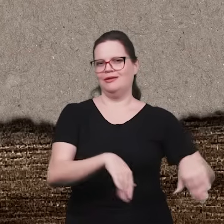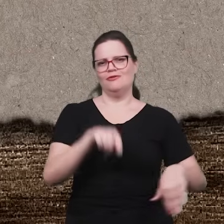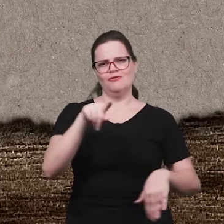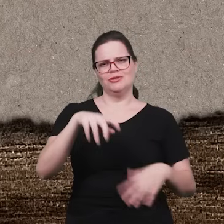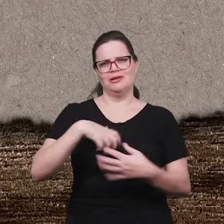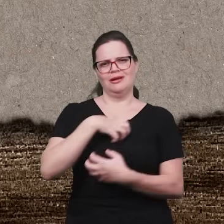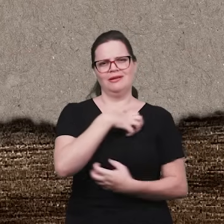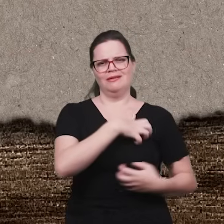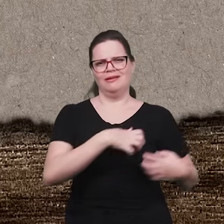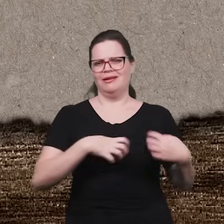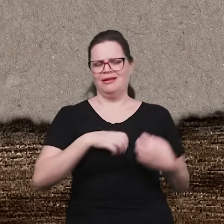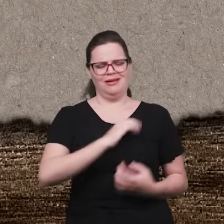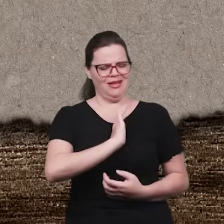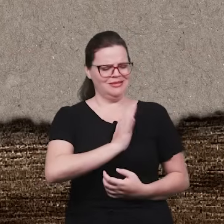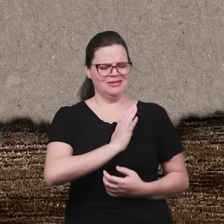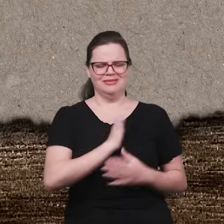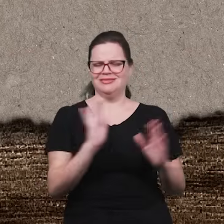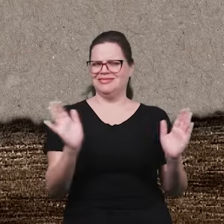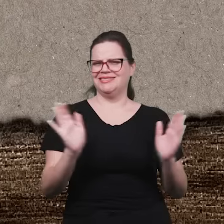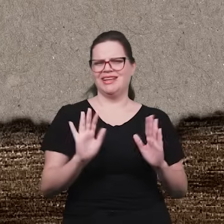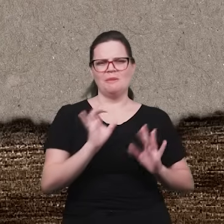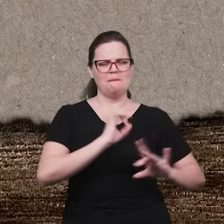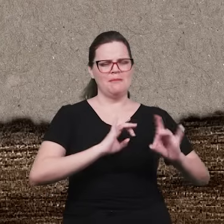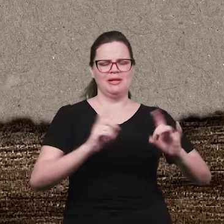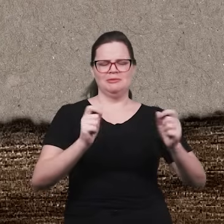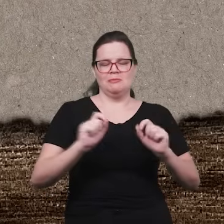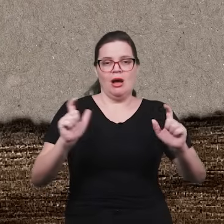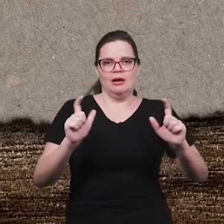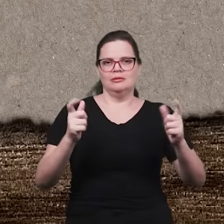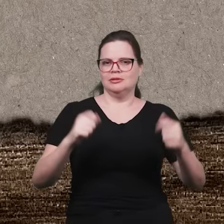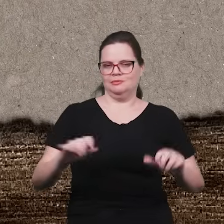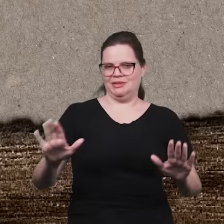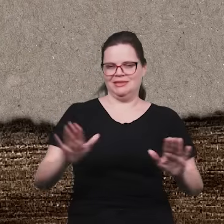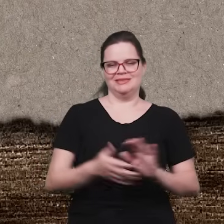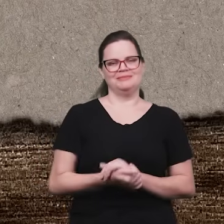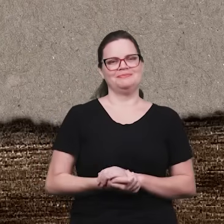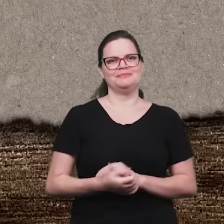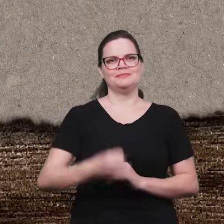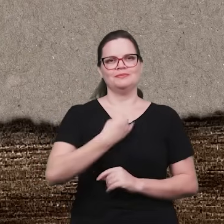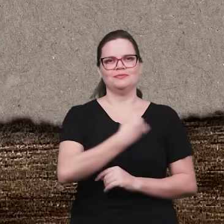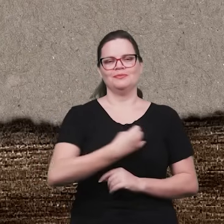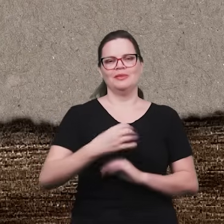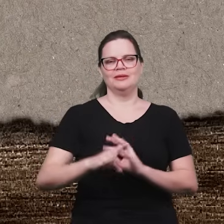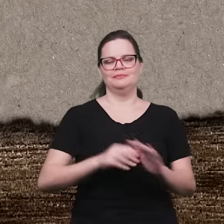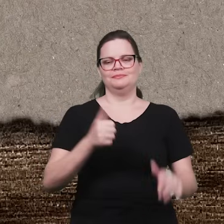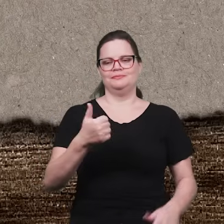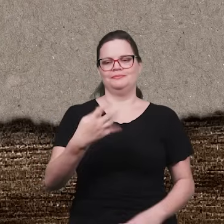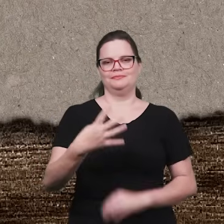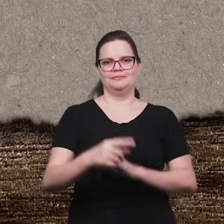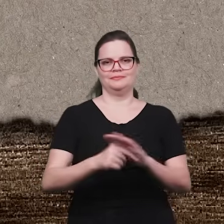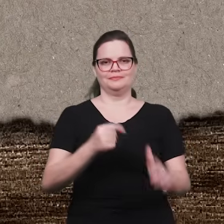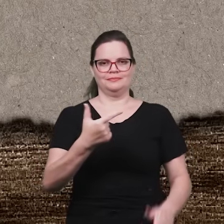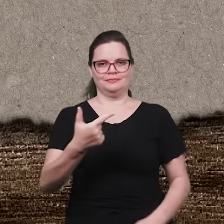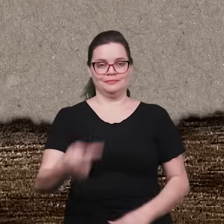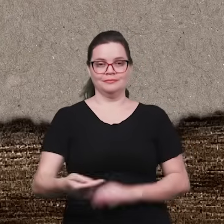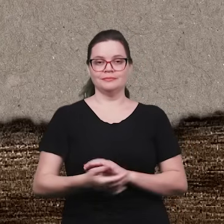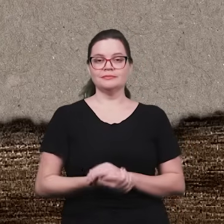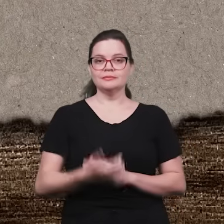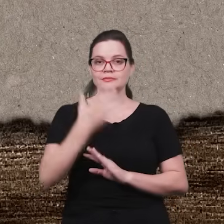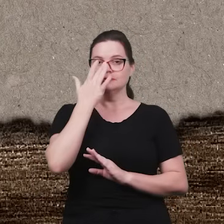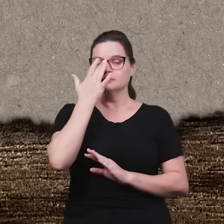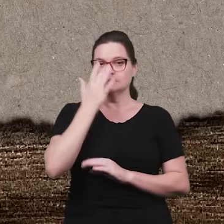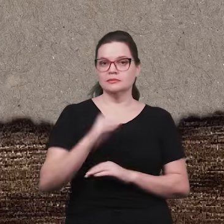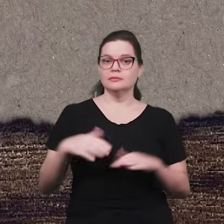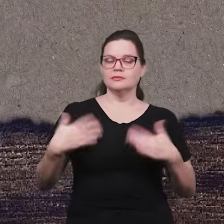se turbe o vosso coração, nem se atemorize." João capítulo 14, verso 27. Ainda